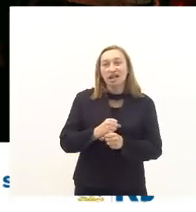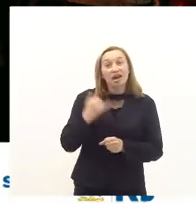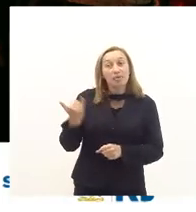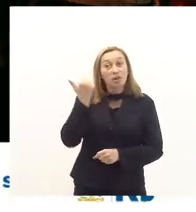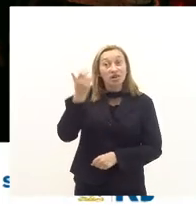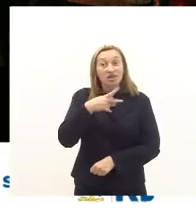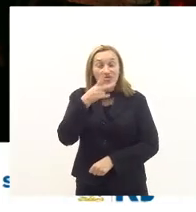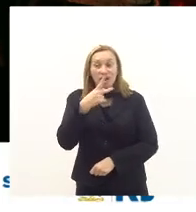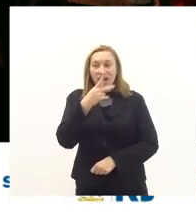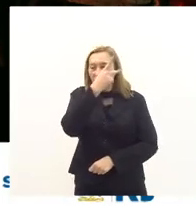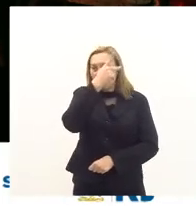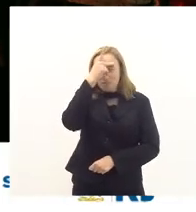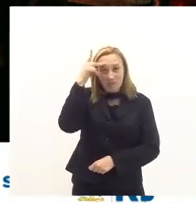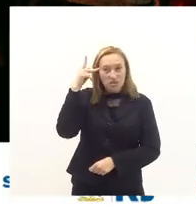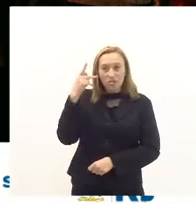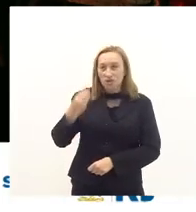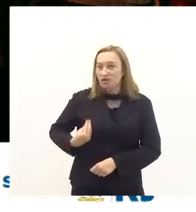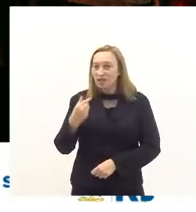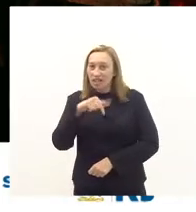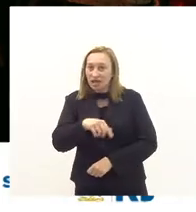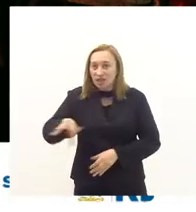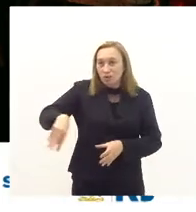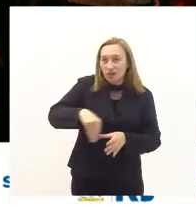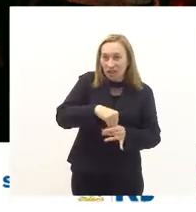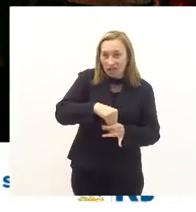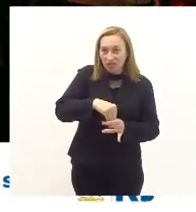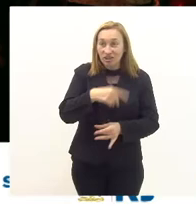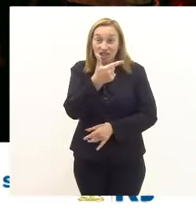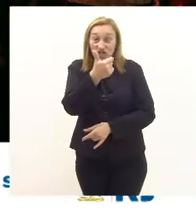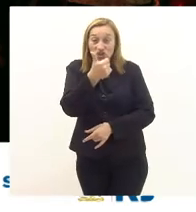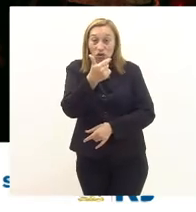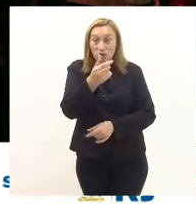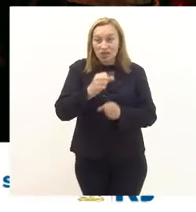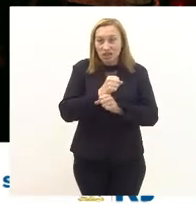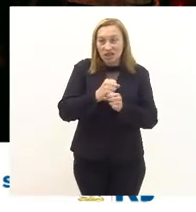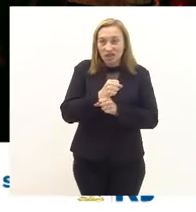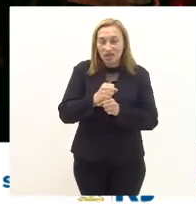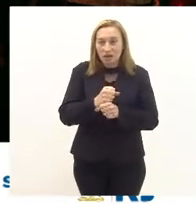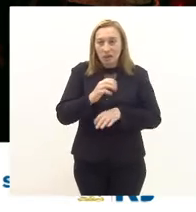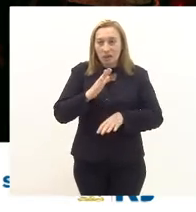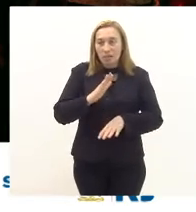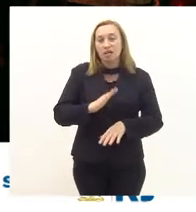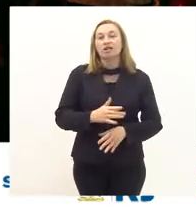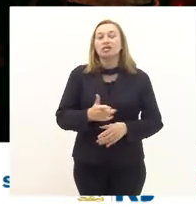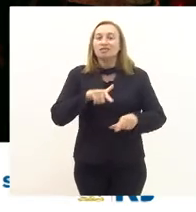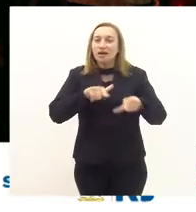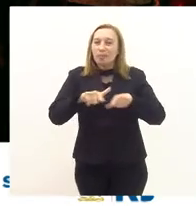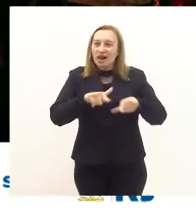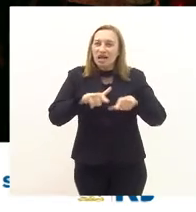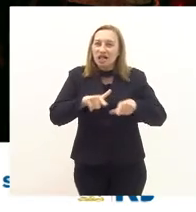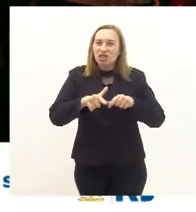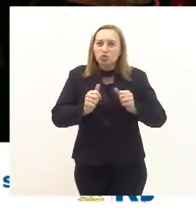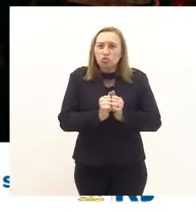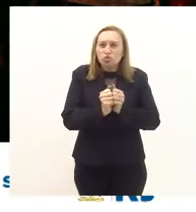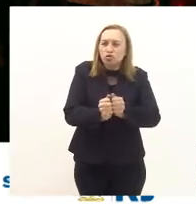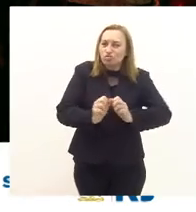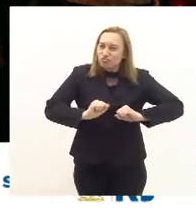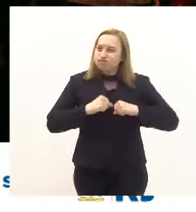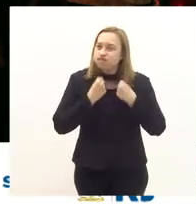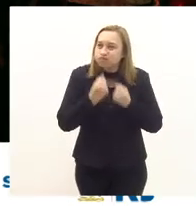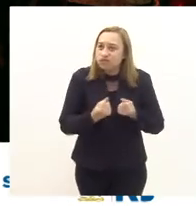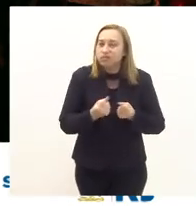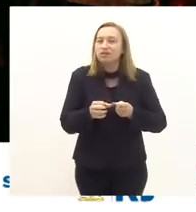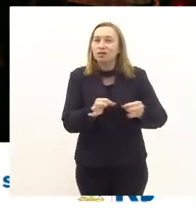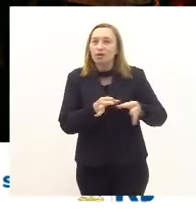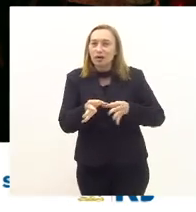muitas pessoas que aqui estão também dentro desses 12 anos, são mais de uma década, né, trabalhando e se dedicando a esse